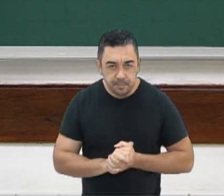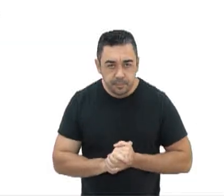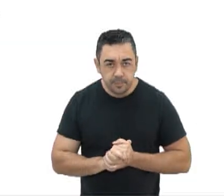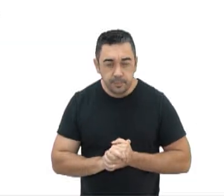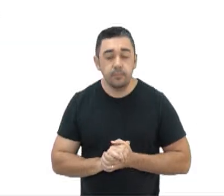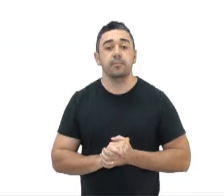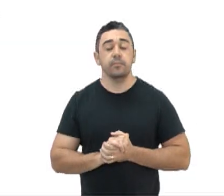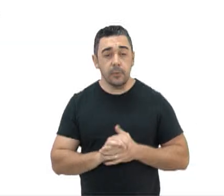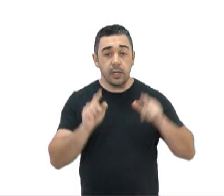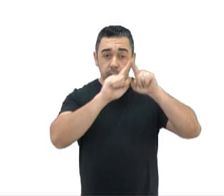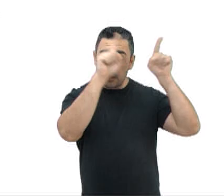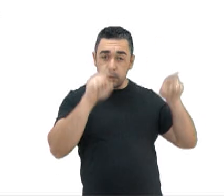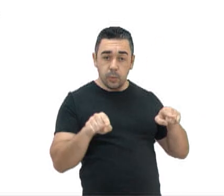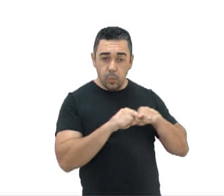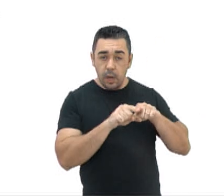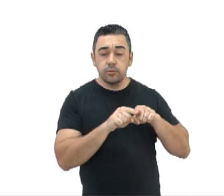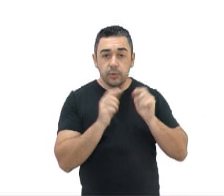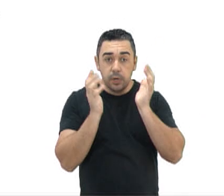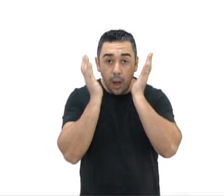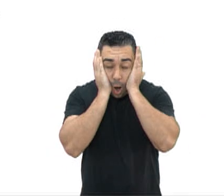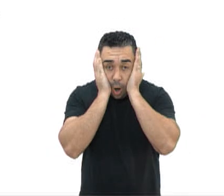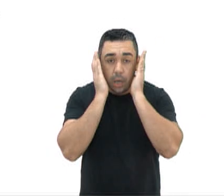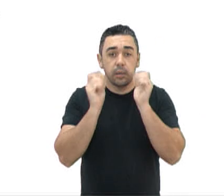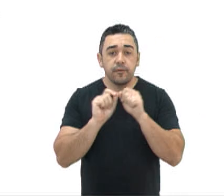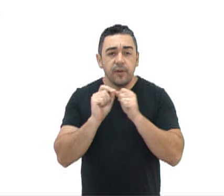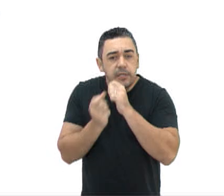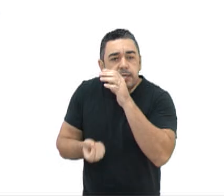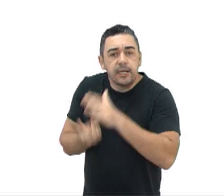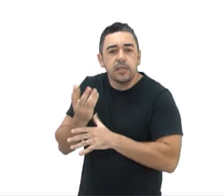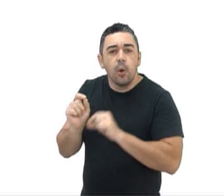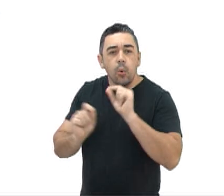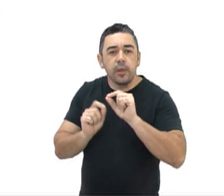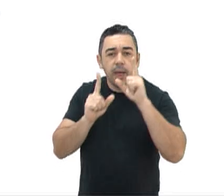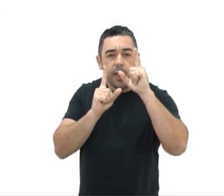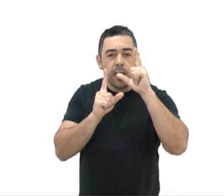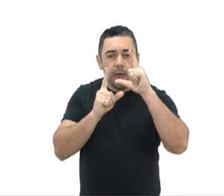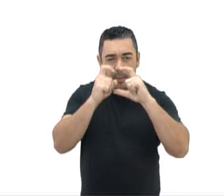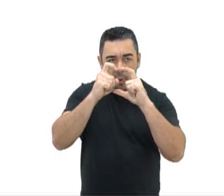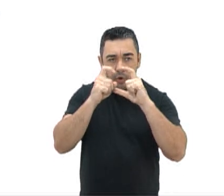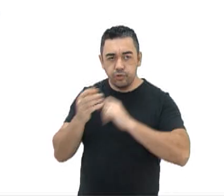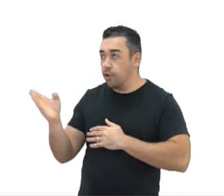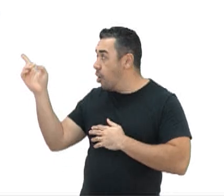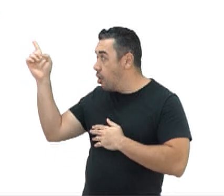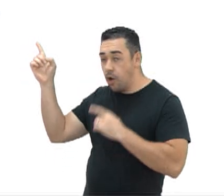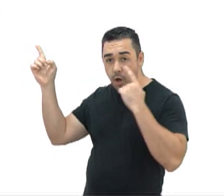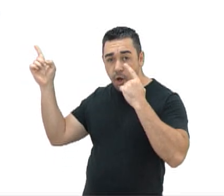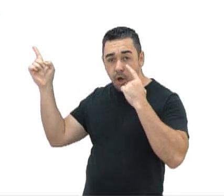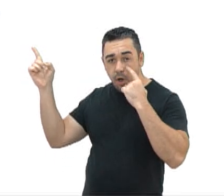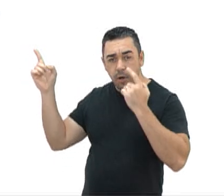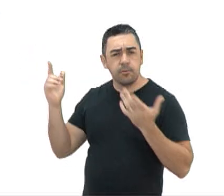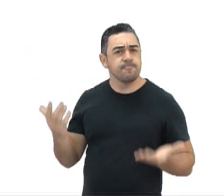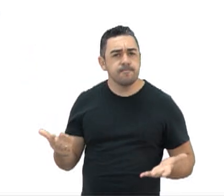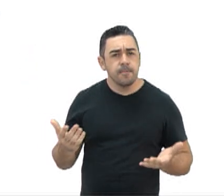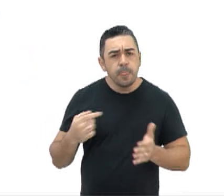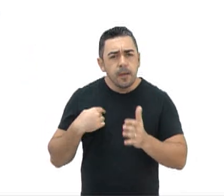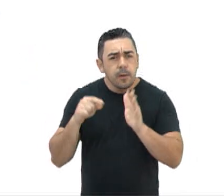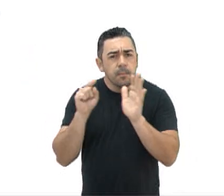A tela O Grito inspirou a criação de um emoji, esse aqui. Em quais